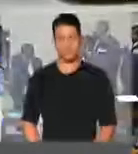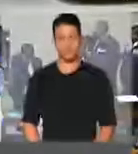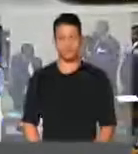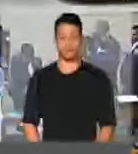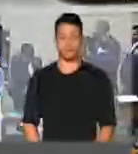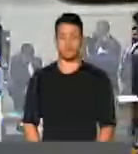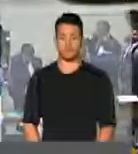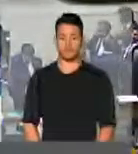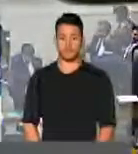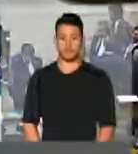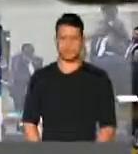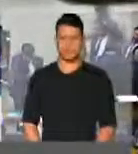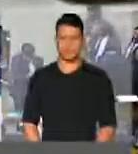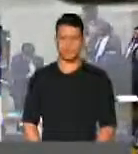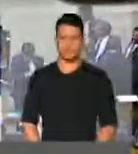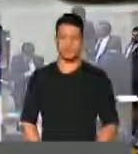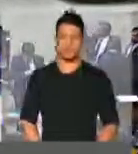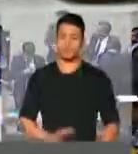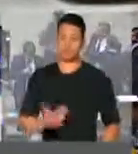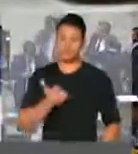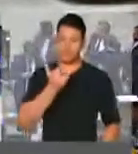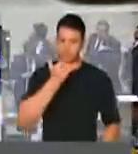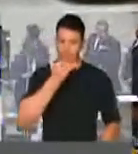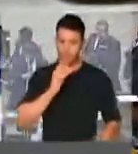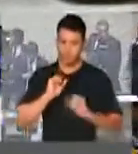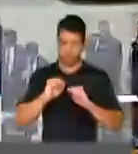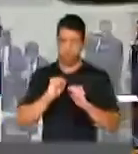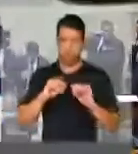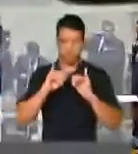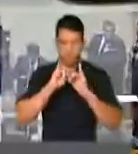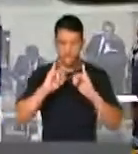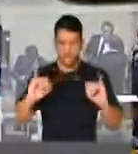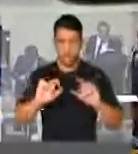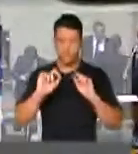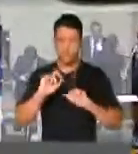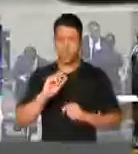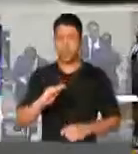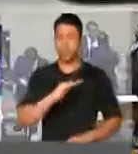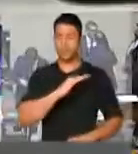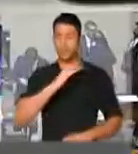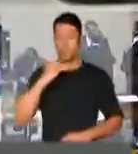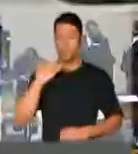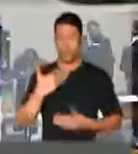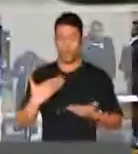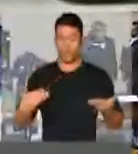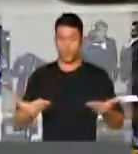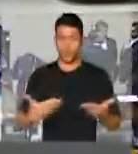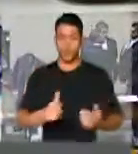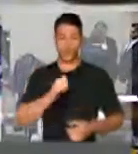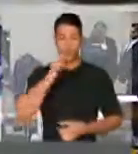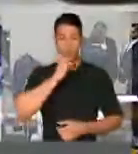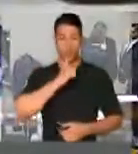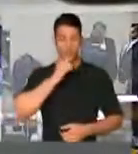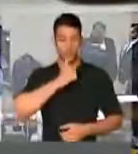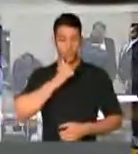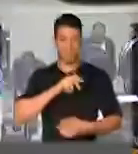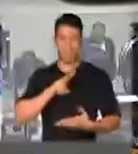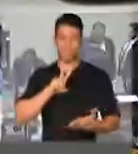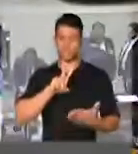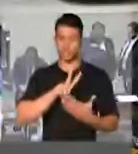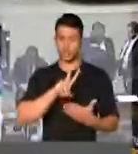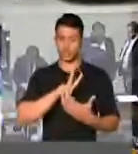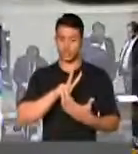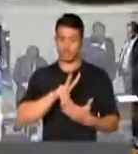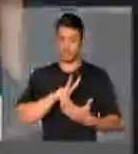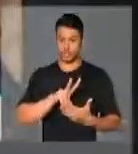enquanto ivan chegou a anunciar que uma nota de pesar pela morte da ai coca kayapó